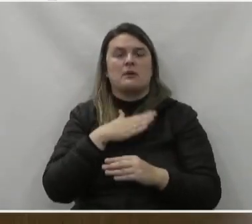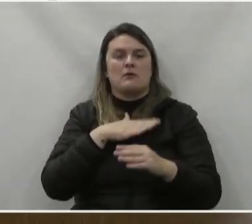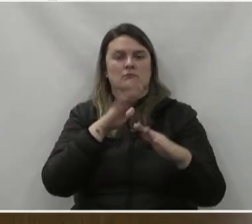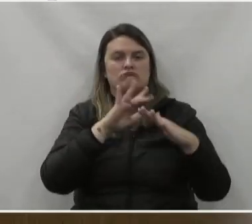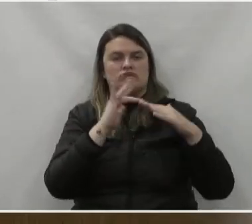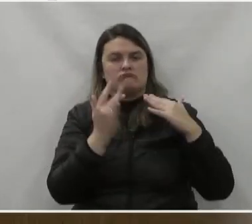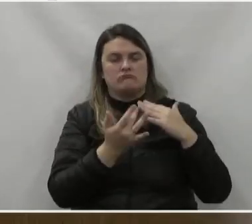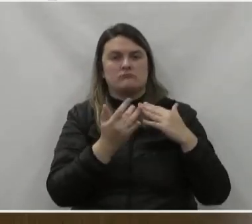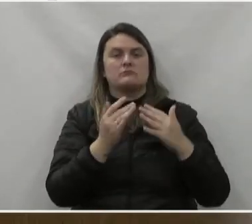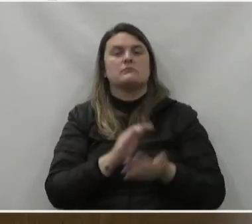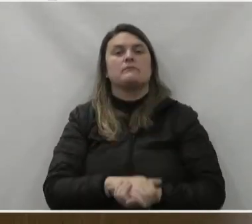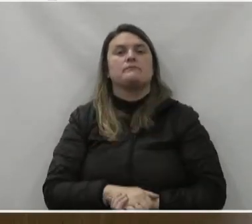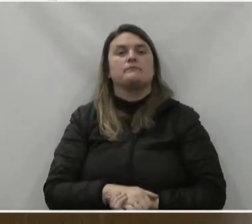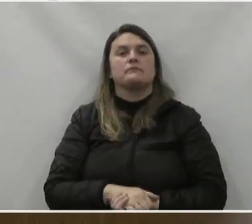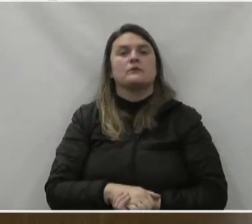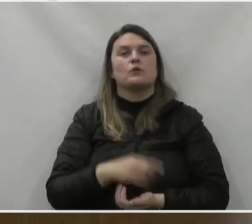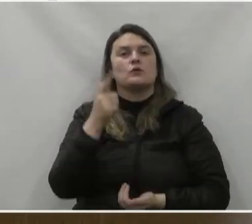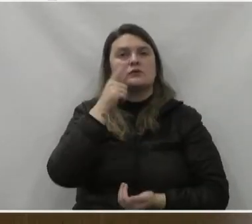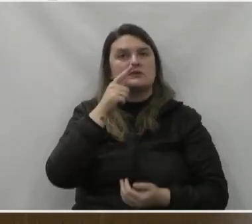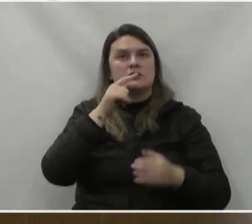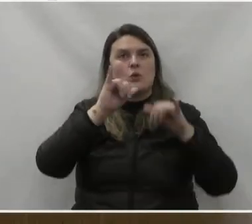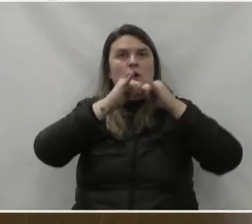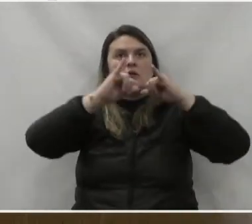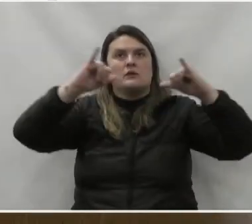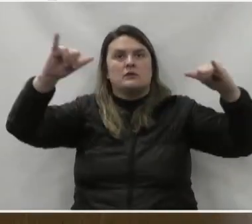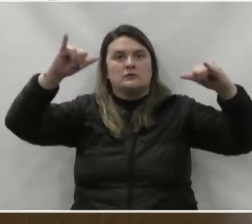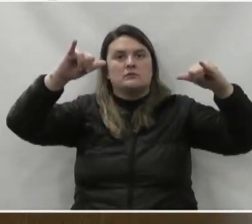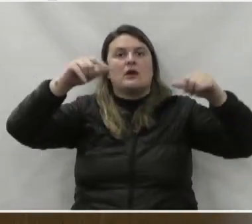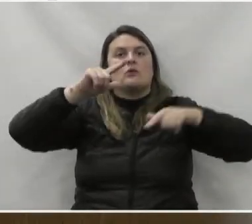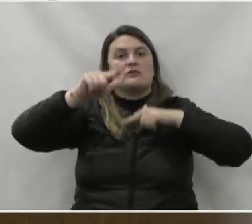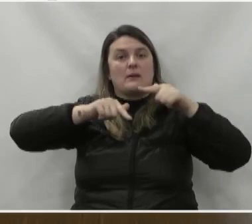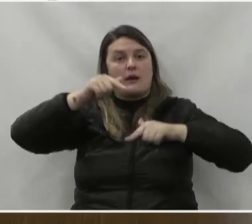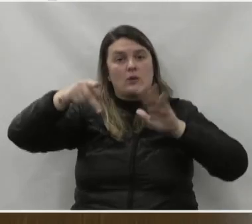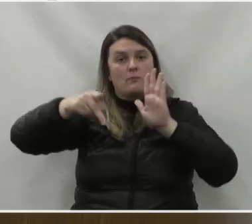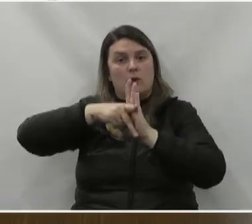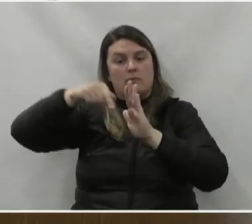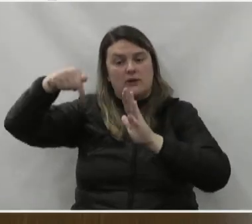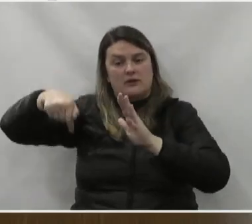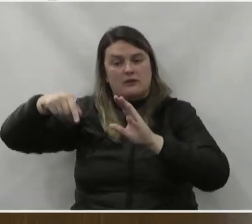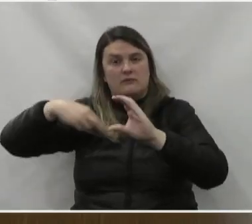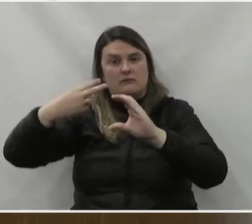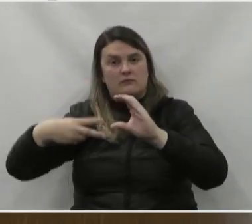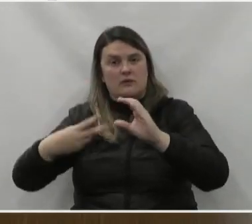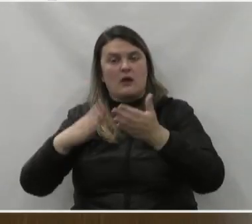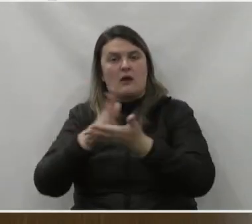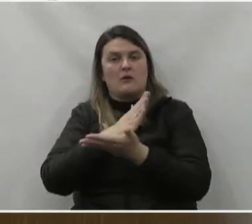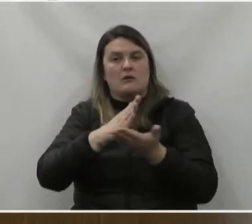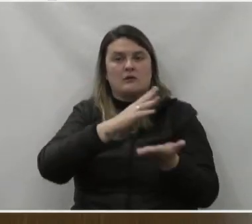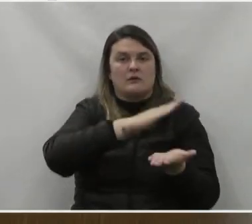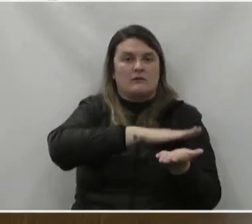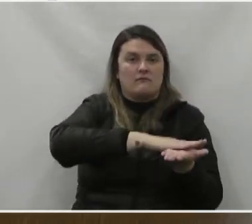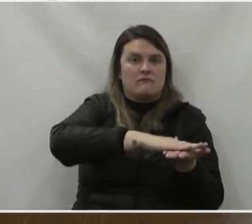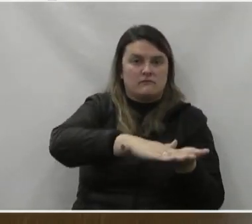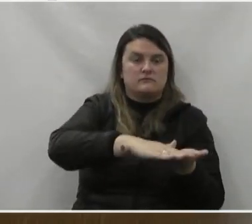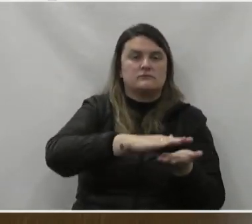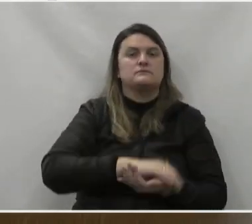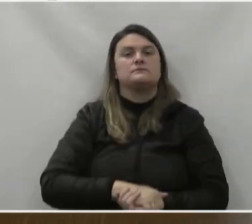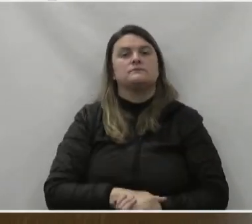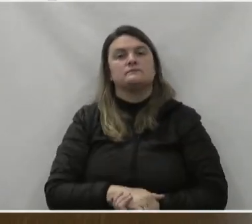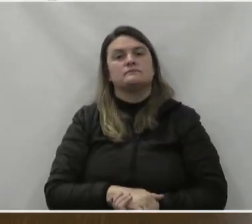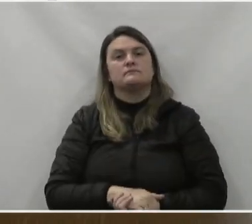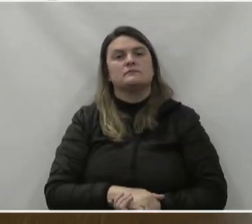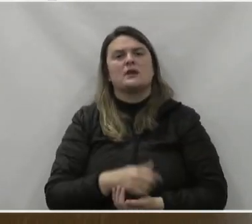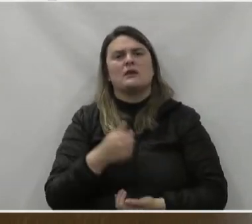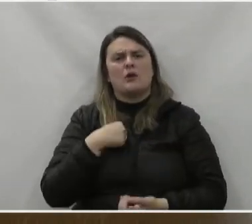conquistamos agora também a tão sonhada iluminação pública, né, que foi trabalho aqui da Câmara Municipal, tem algumas pavimentações para sair também. Então eu